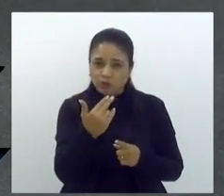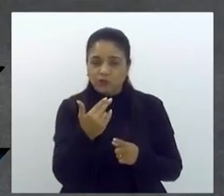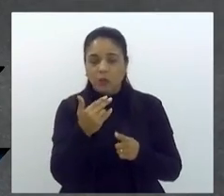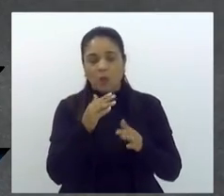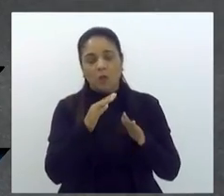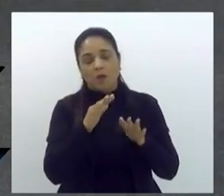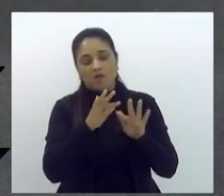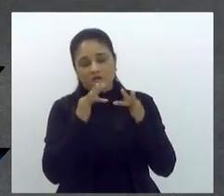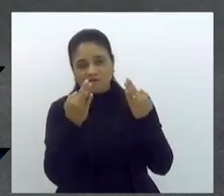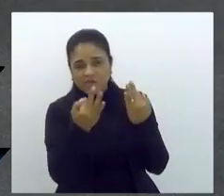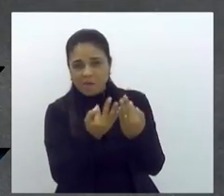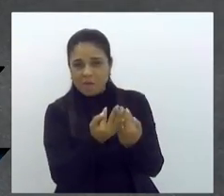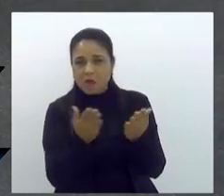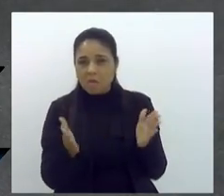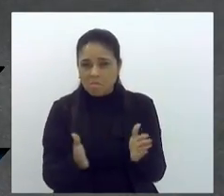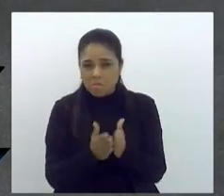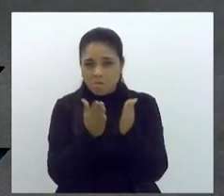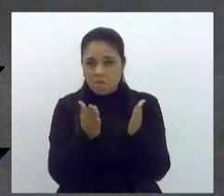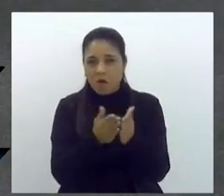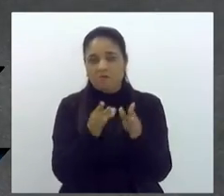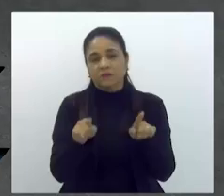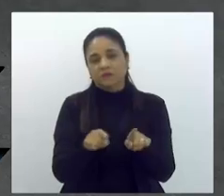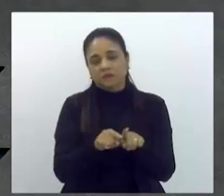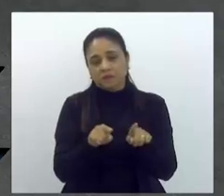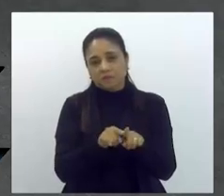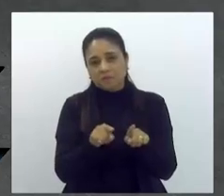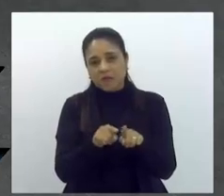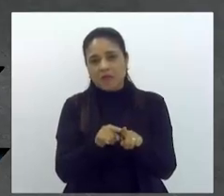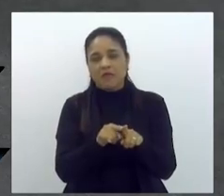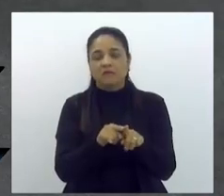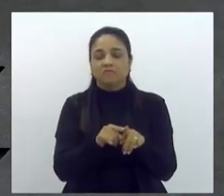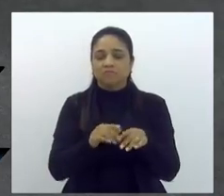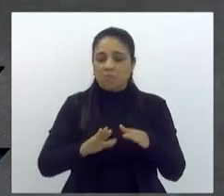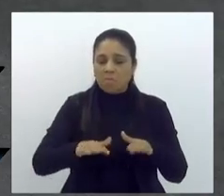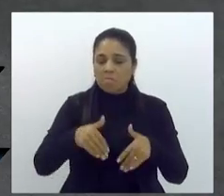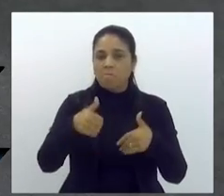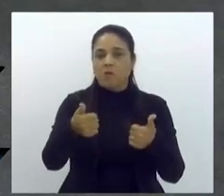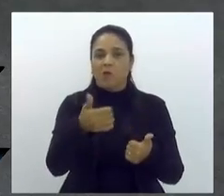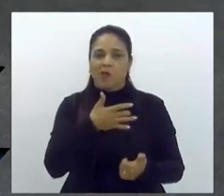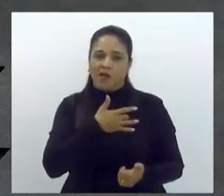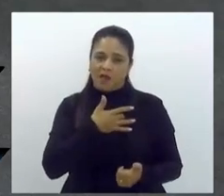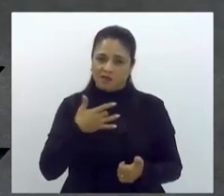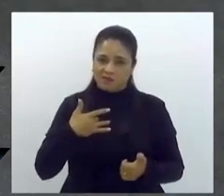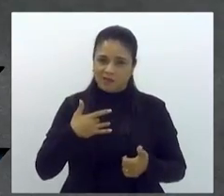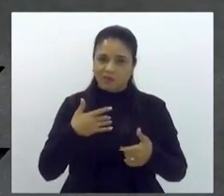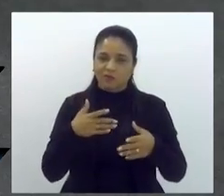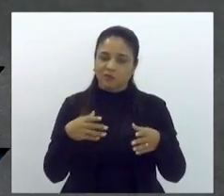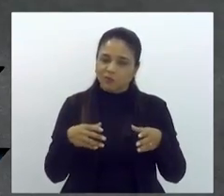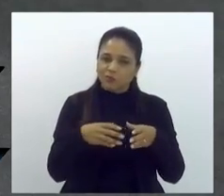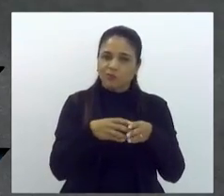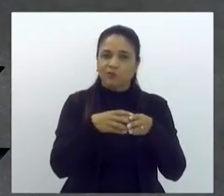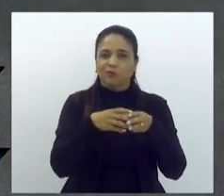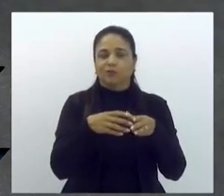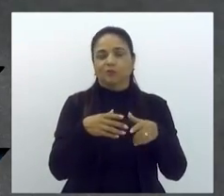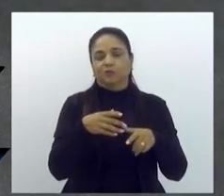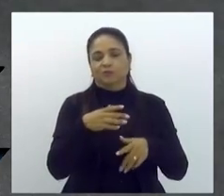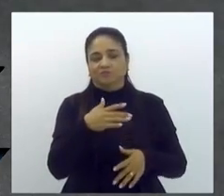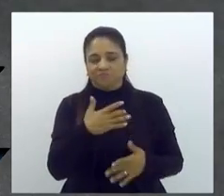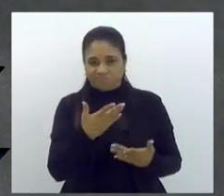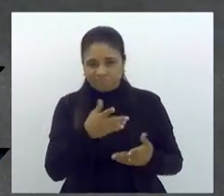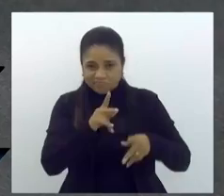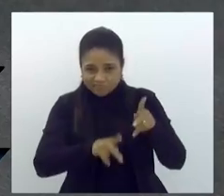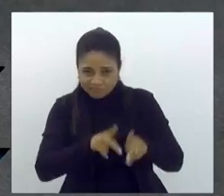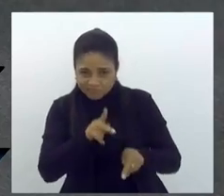perspectiva mais Ampla gerar um alto índice de efetivação da saúde das famílias da classe trabalhadora por isso políticas públicas que